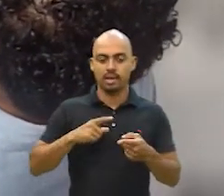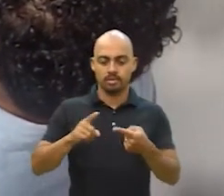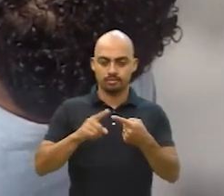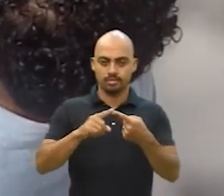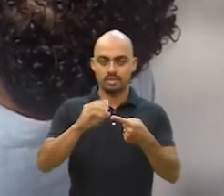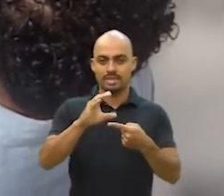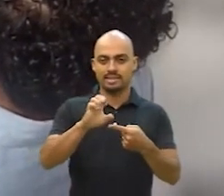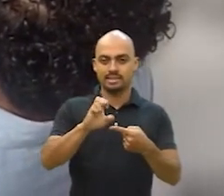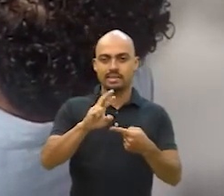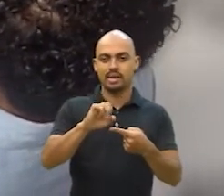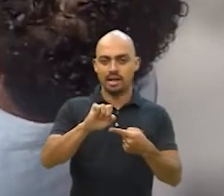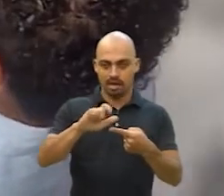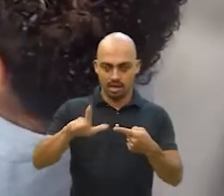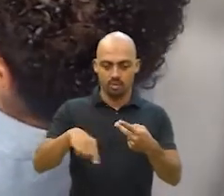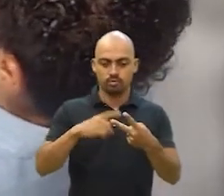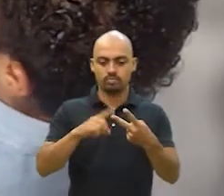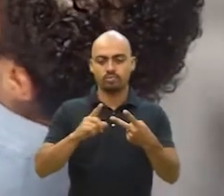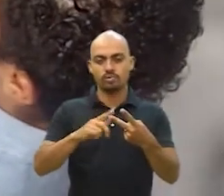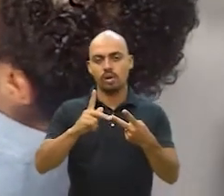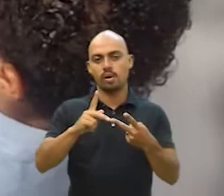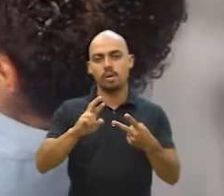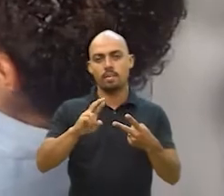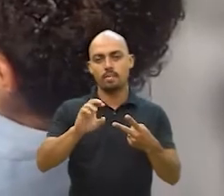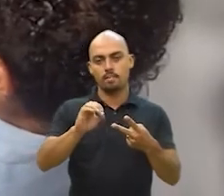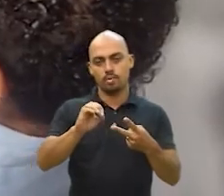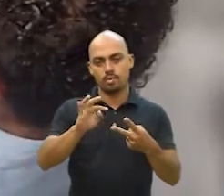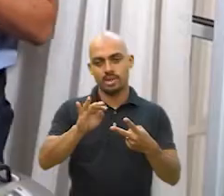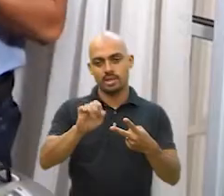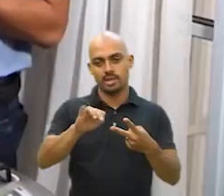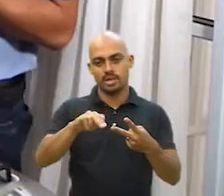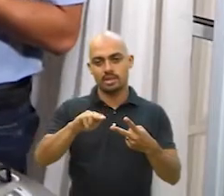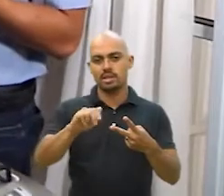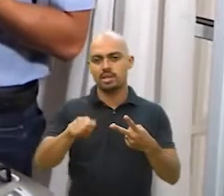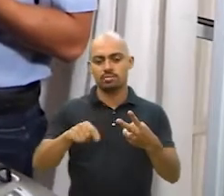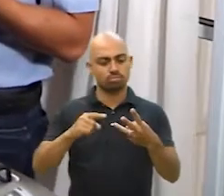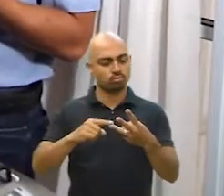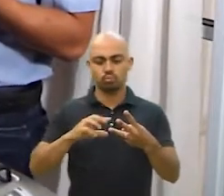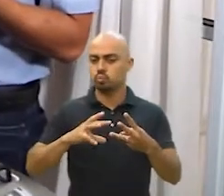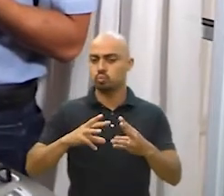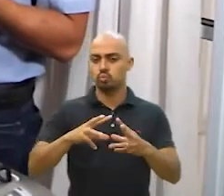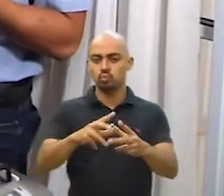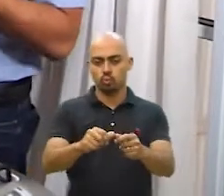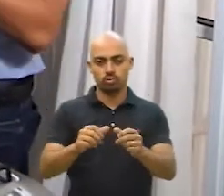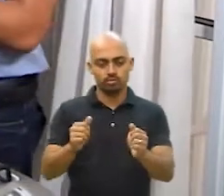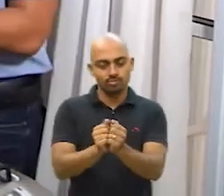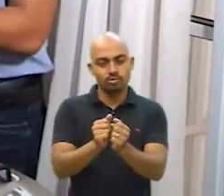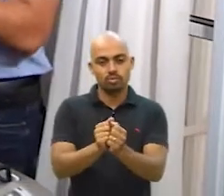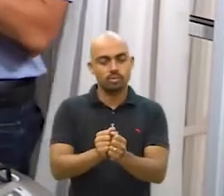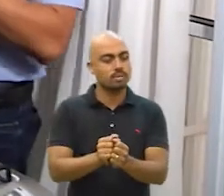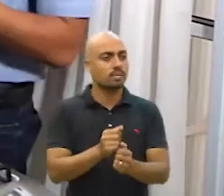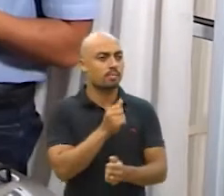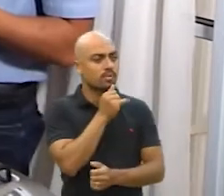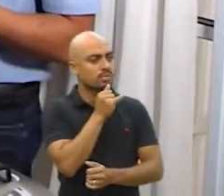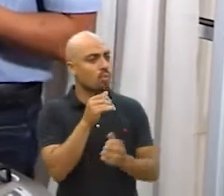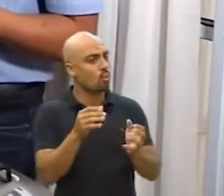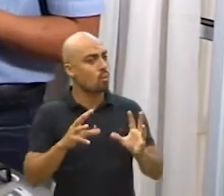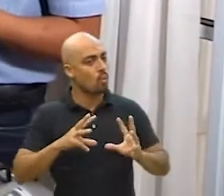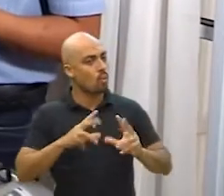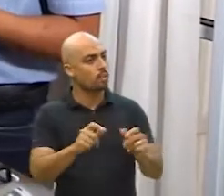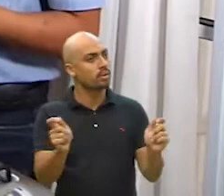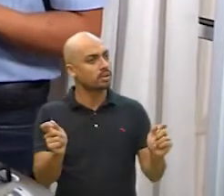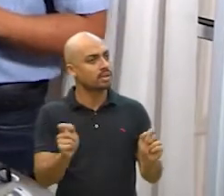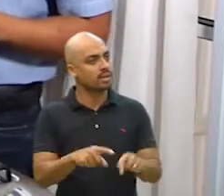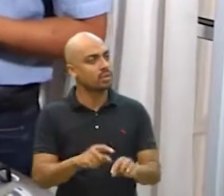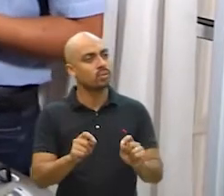proteína e você tem uma hortaliça. Quando a gente fala em prato completo, é um prato que eu poderia fazer ele, consumir